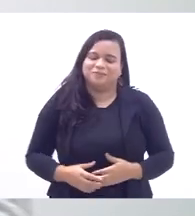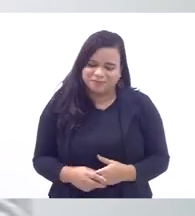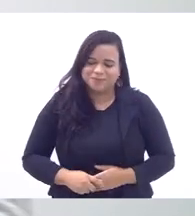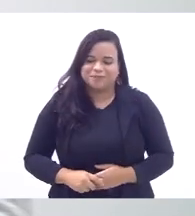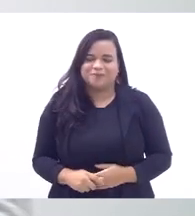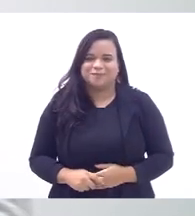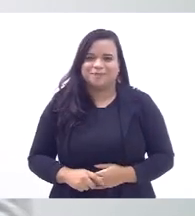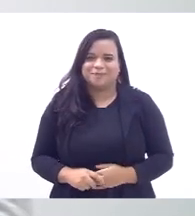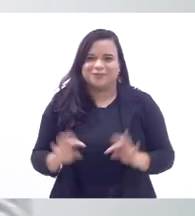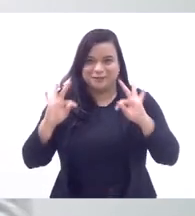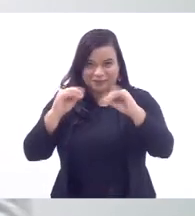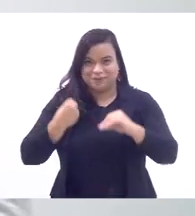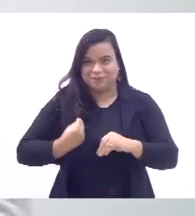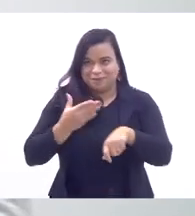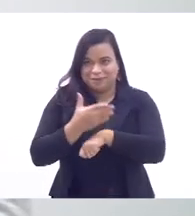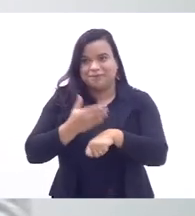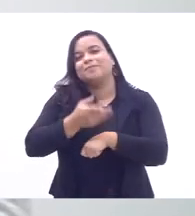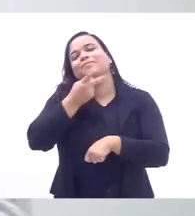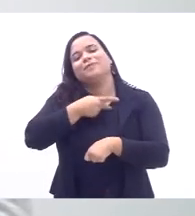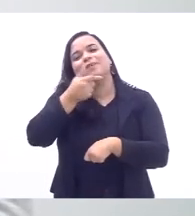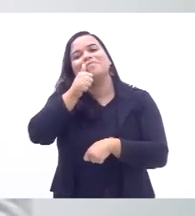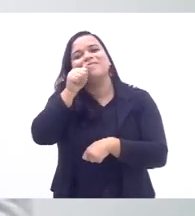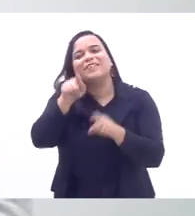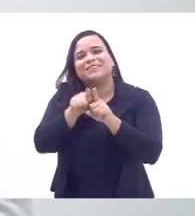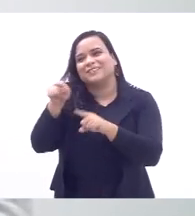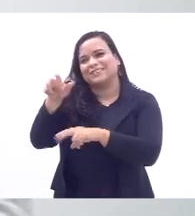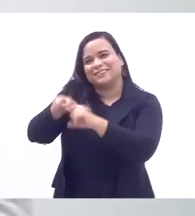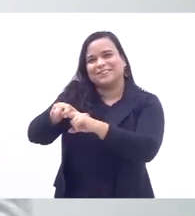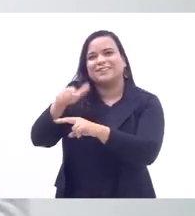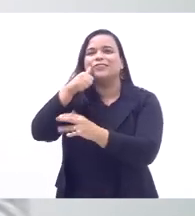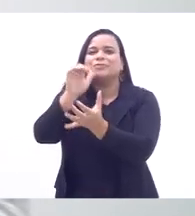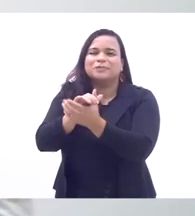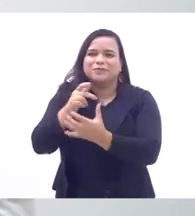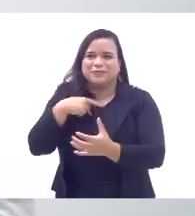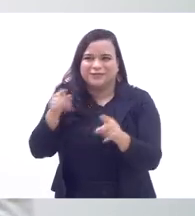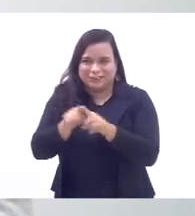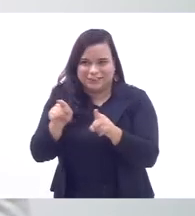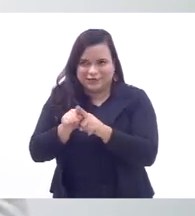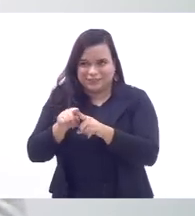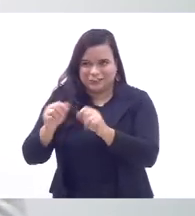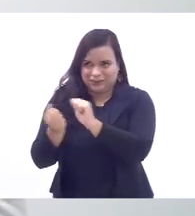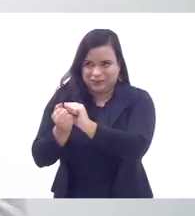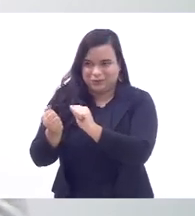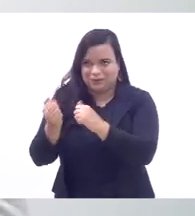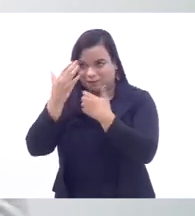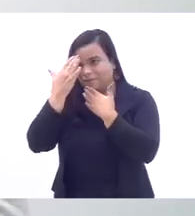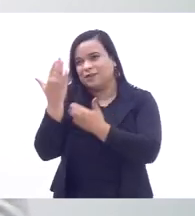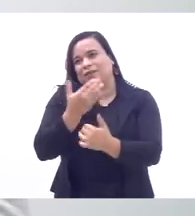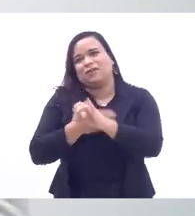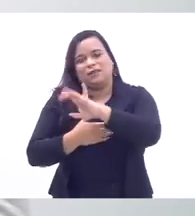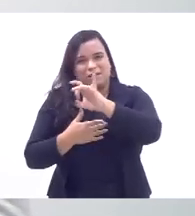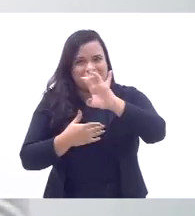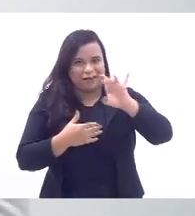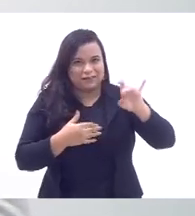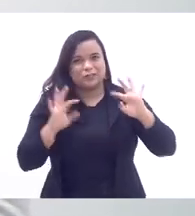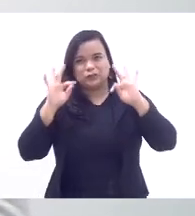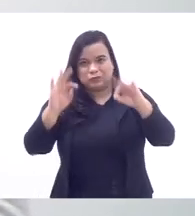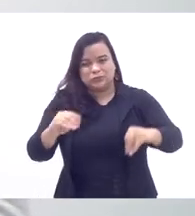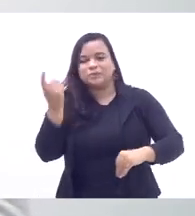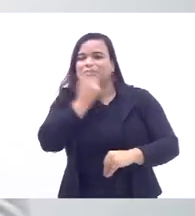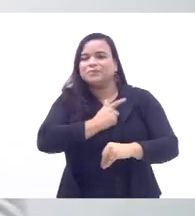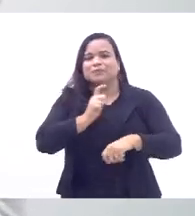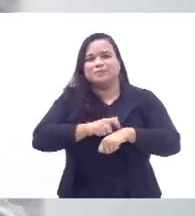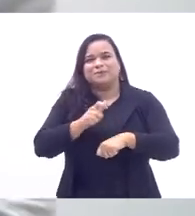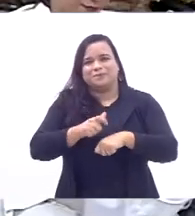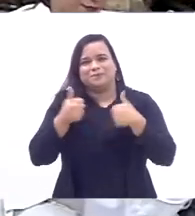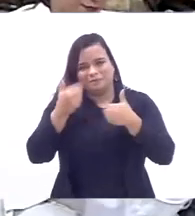mundo que pôde vir. Obrigado minha mãe, que está aqui na plateia. Obrigado à minha esposa. Obrigado a todo mundo de todas as casas por poder curtir esse momento.